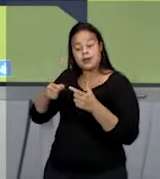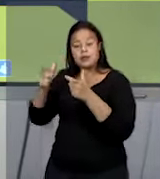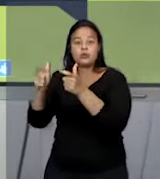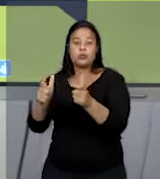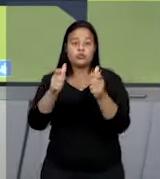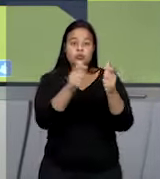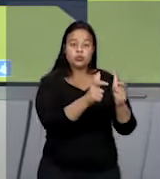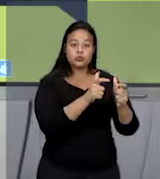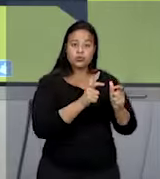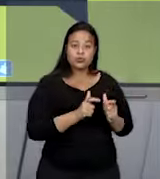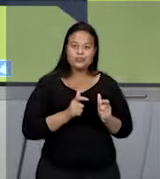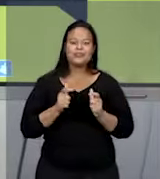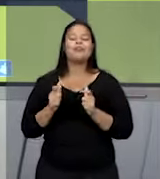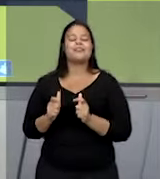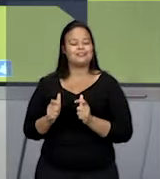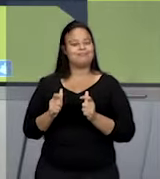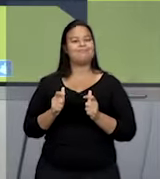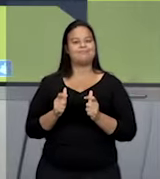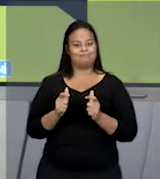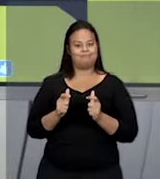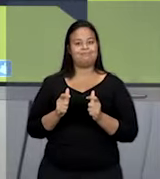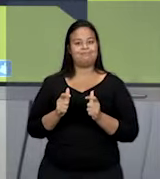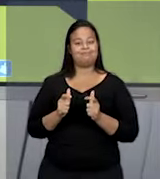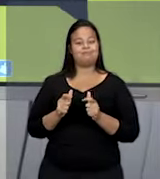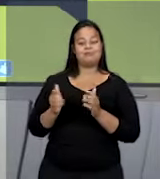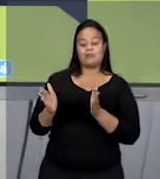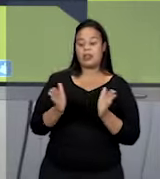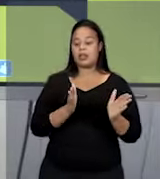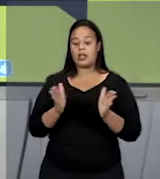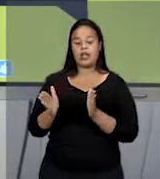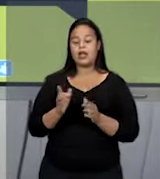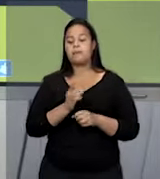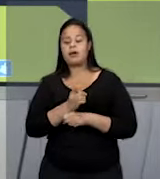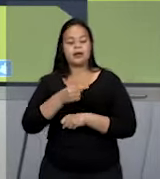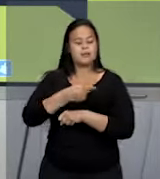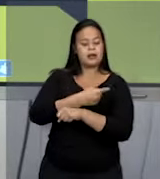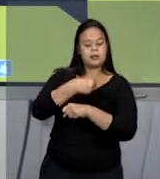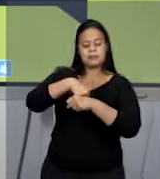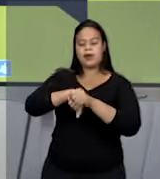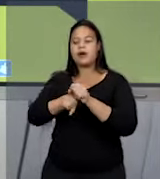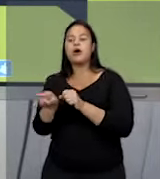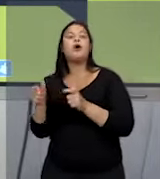localização, onde você está, em que direção você se